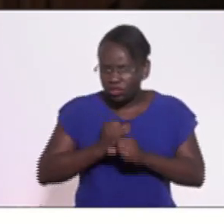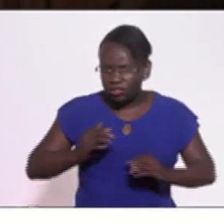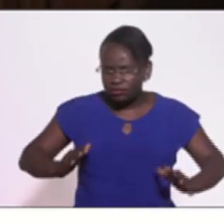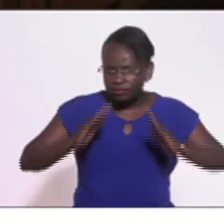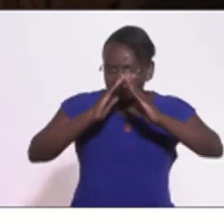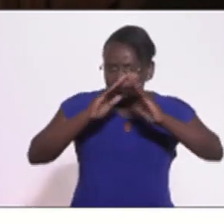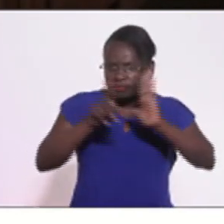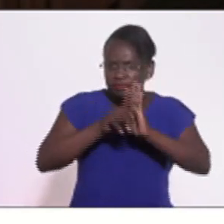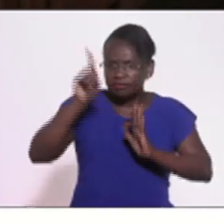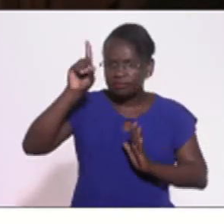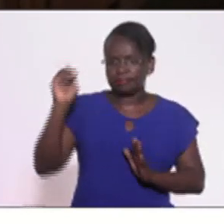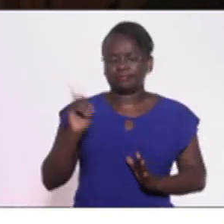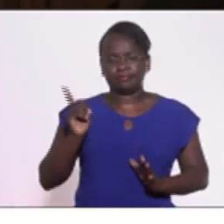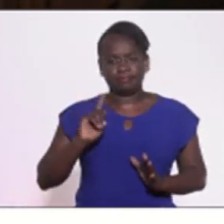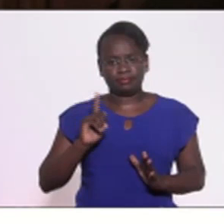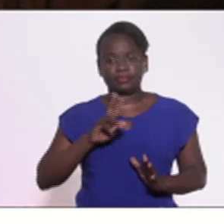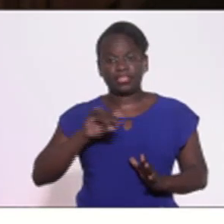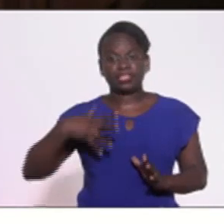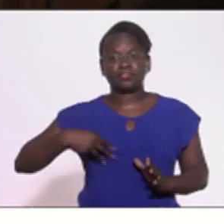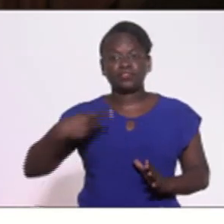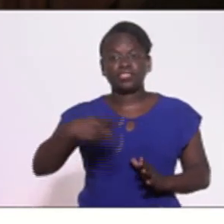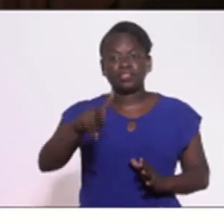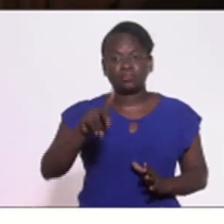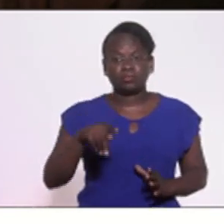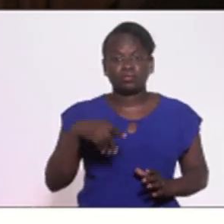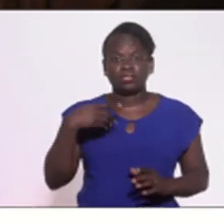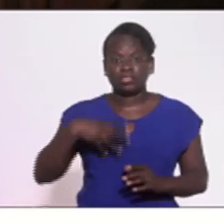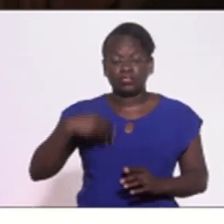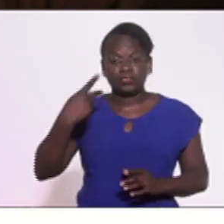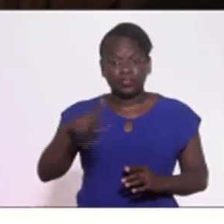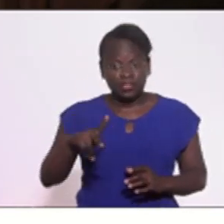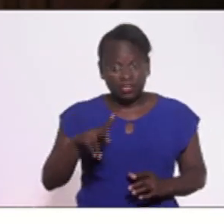o templo. Quem vai construir o templo vai ser o teu filho